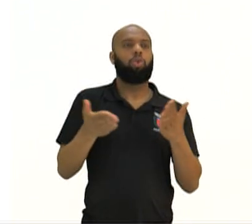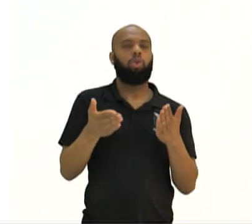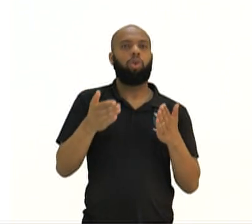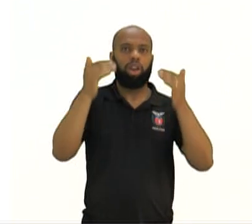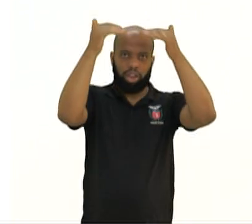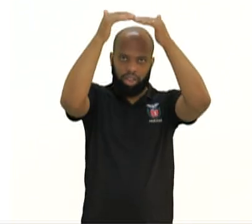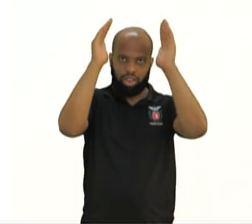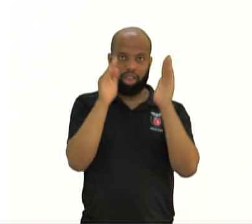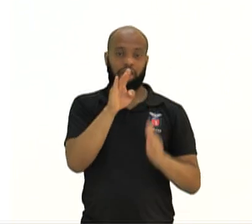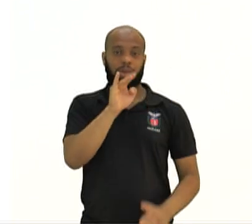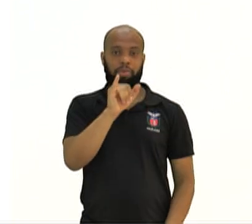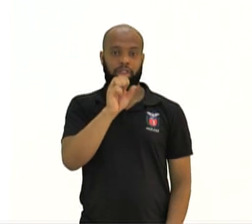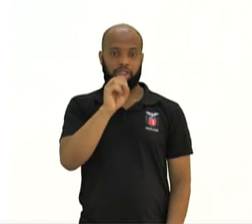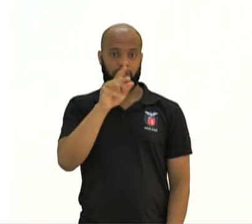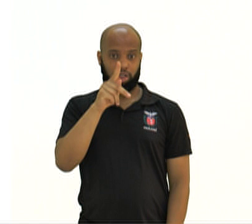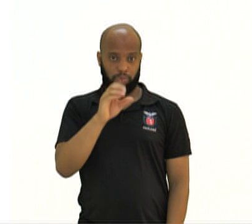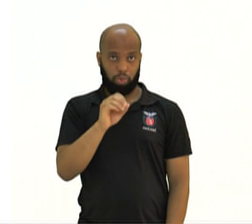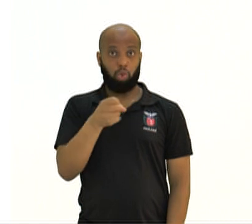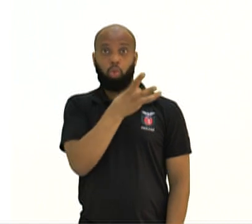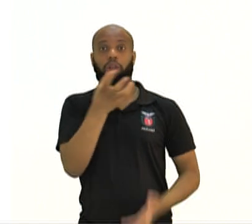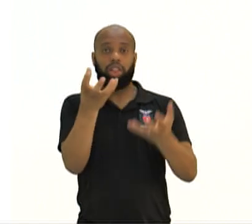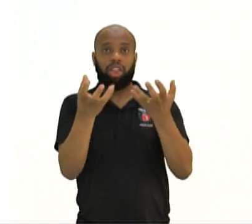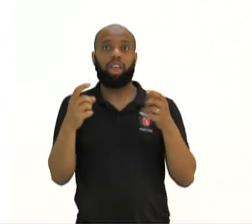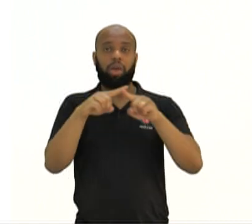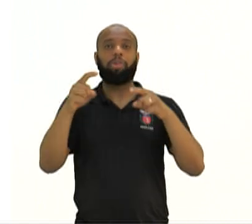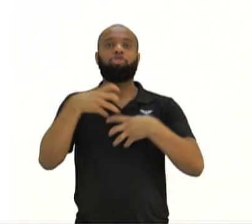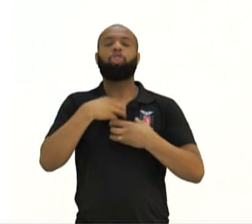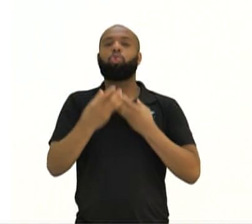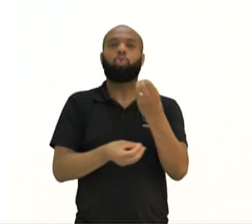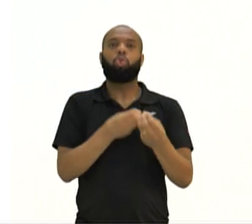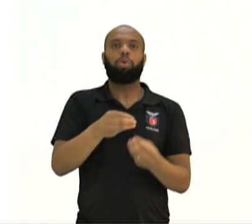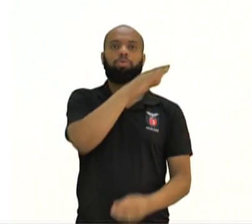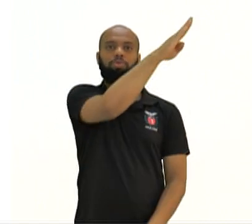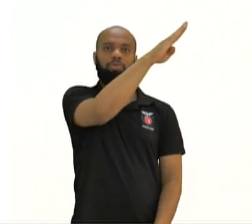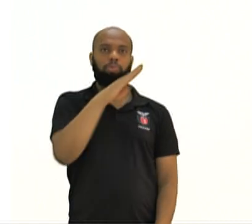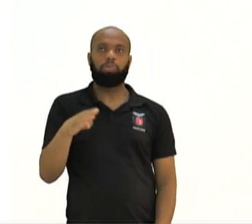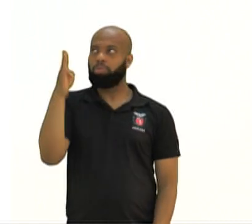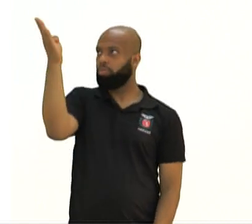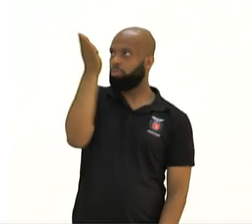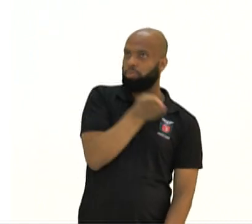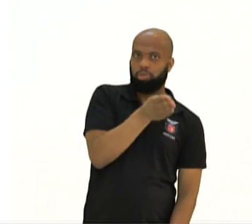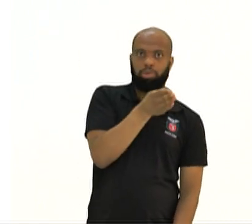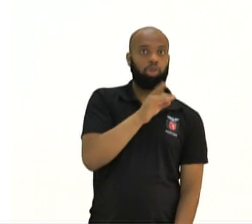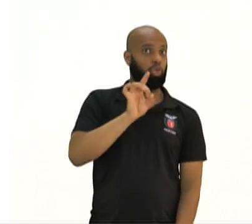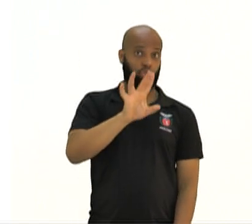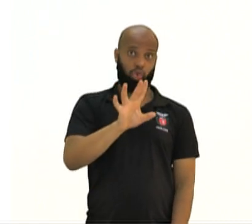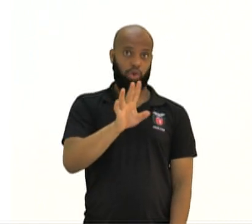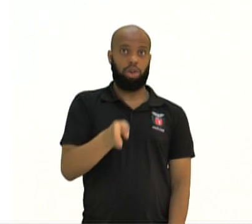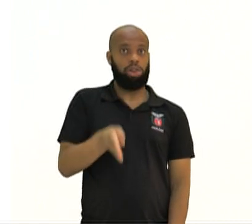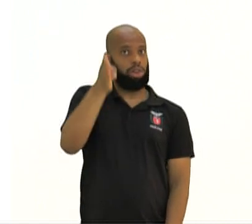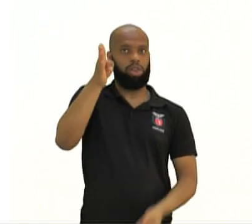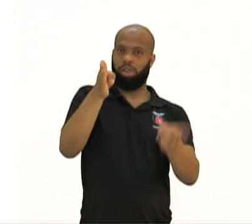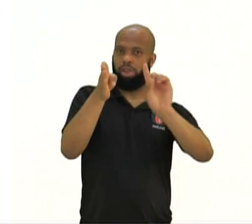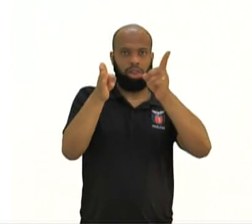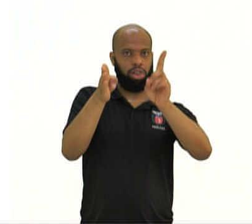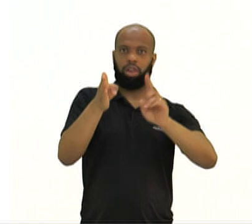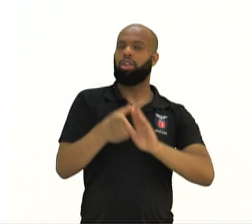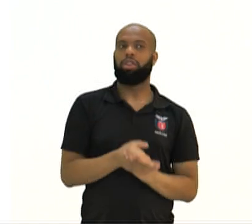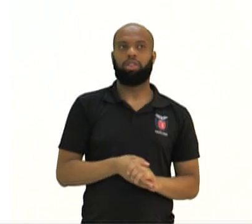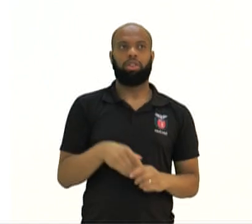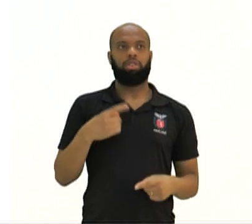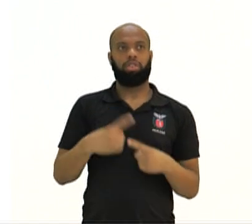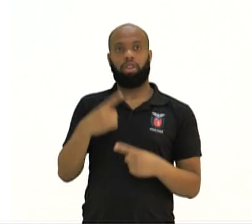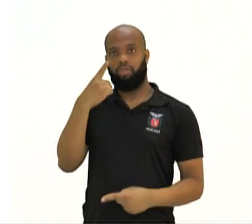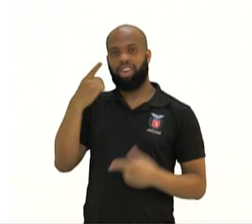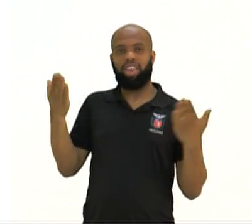já se movimenta quantas casas quiser, porém, somente nas diagonais. Então, no nosso exemplo, esse bispo aqui está numa